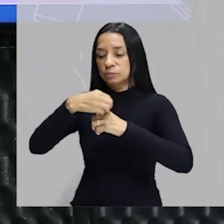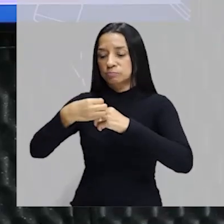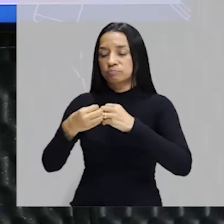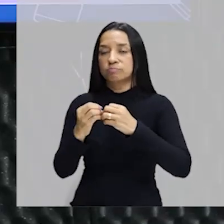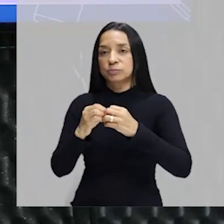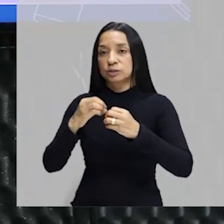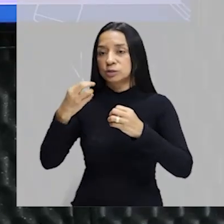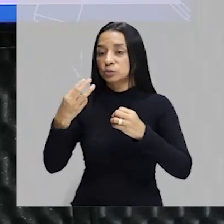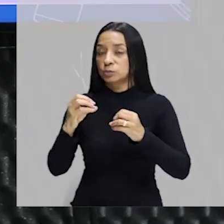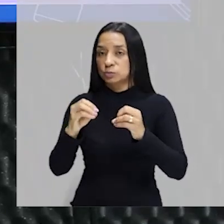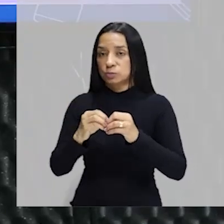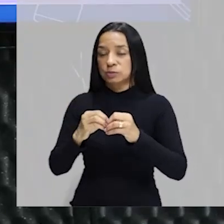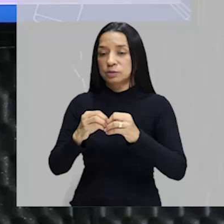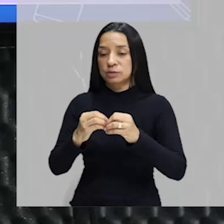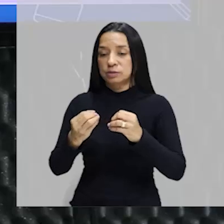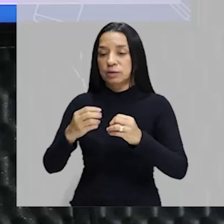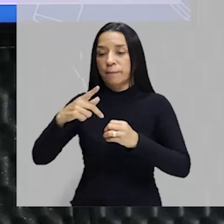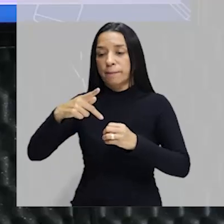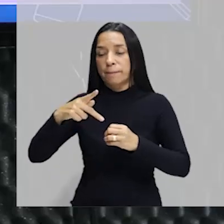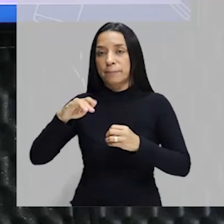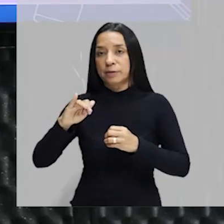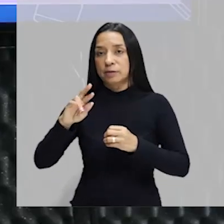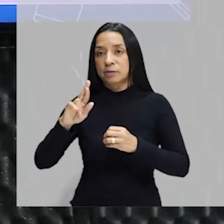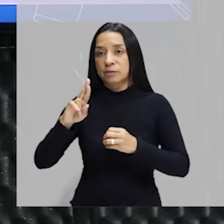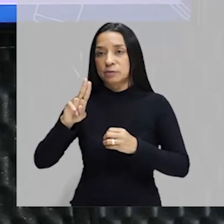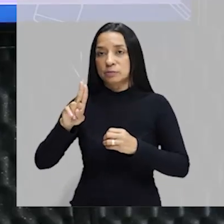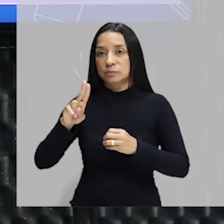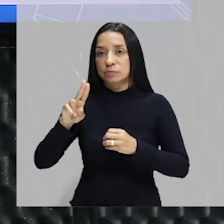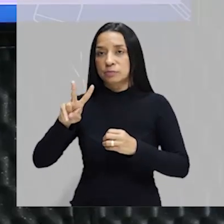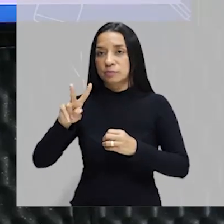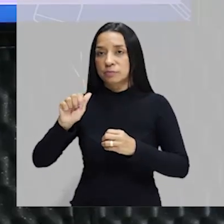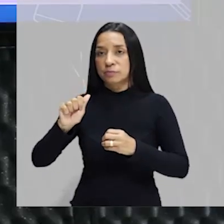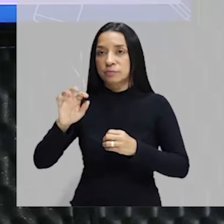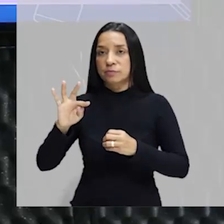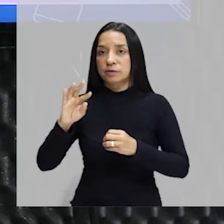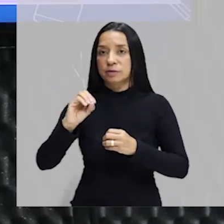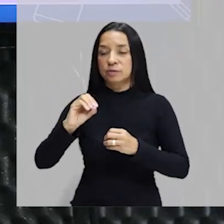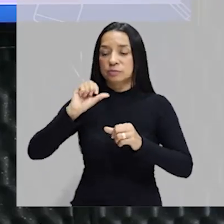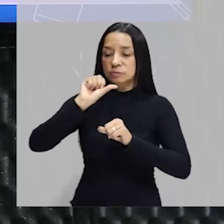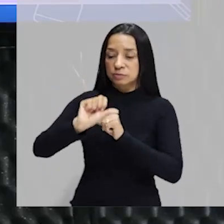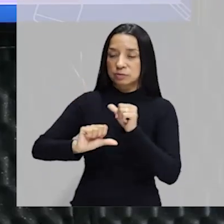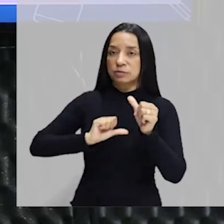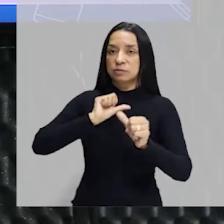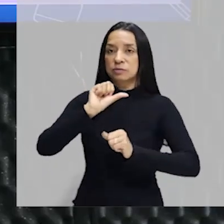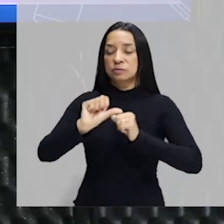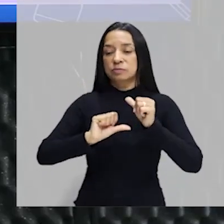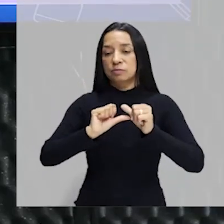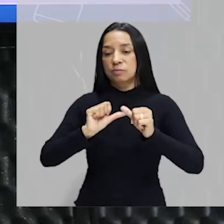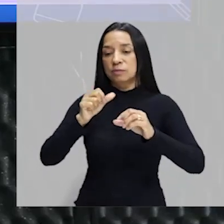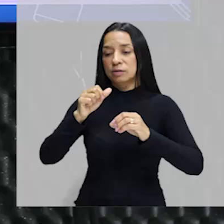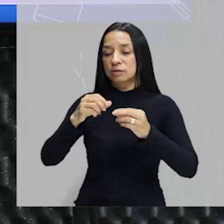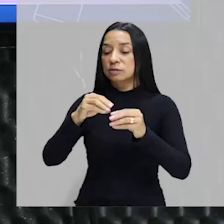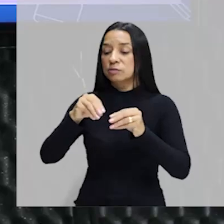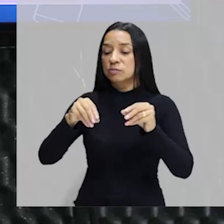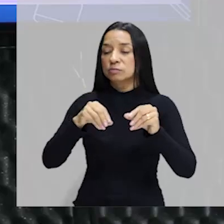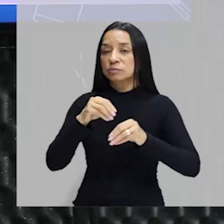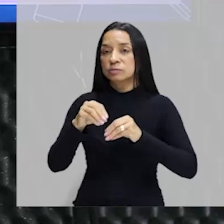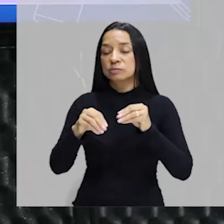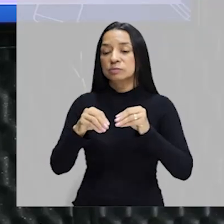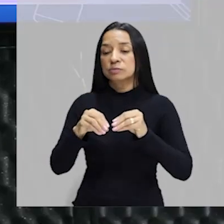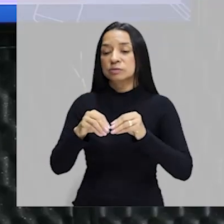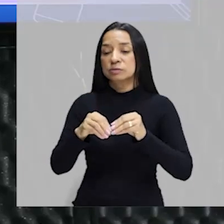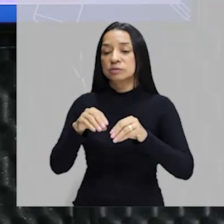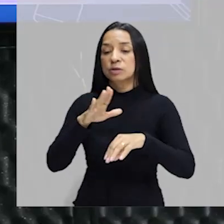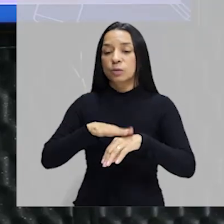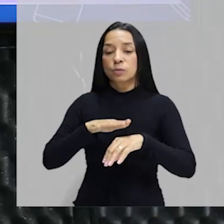tá? De piruvato. Essas moléculas vão ser convertidas numa substância chamada de